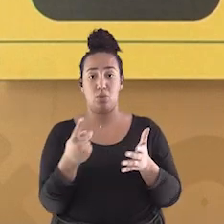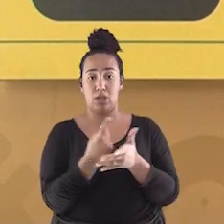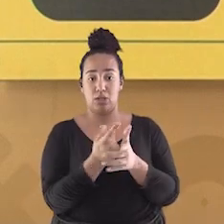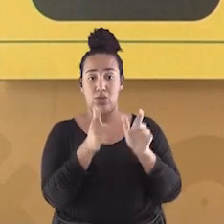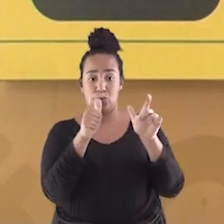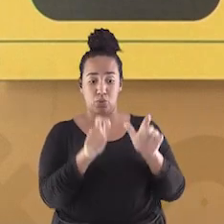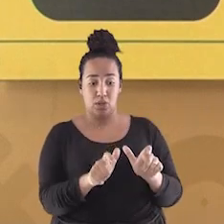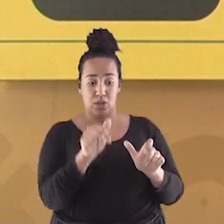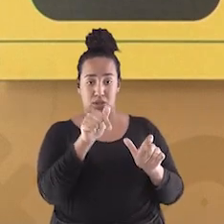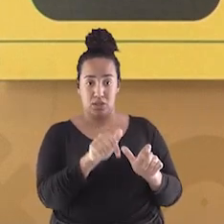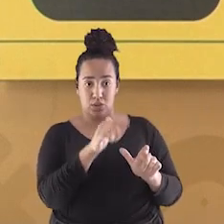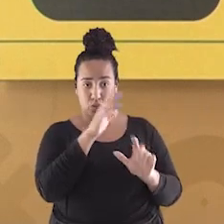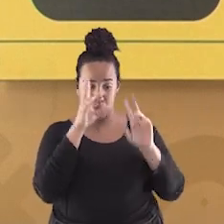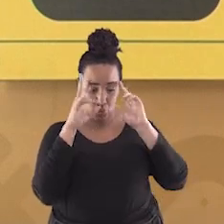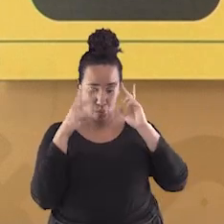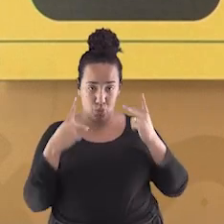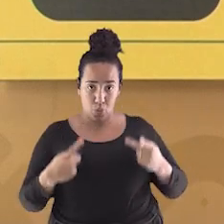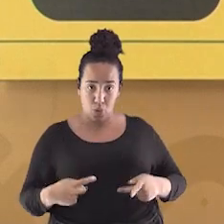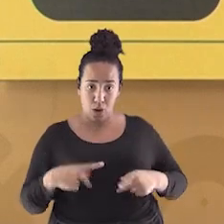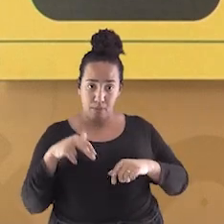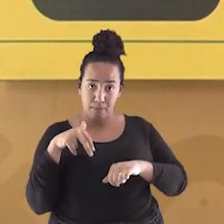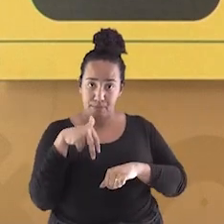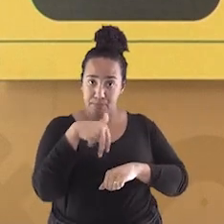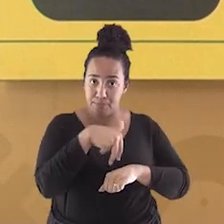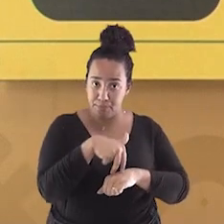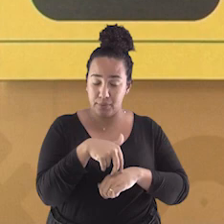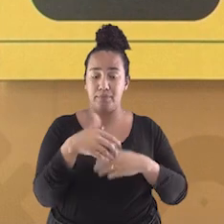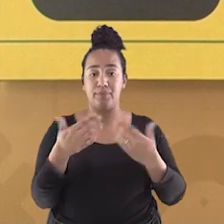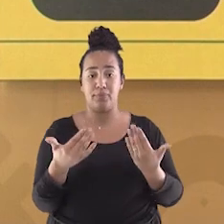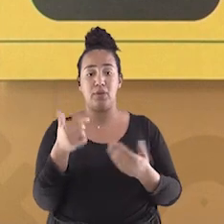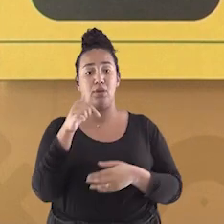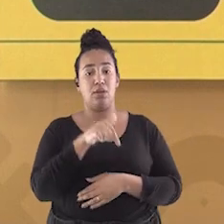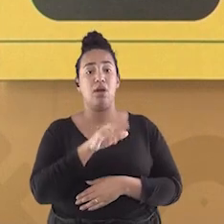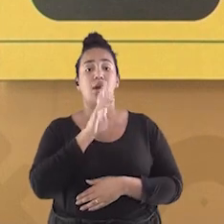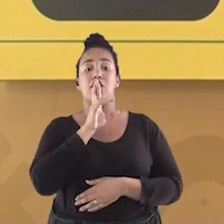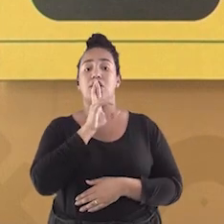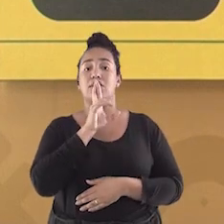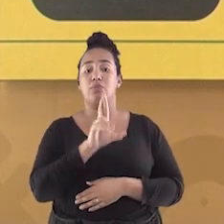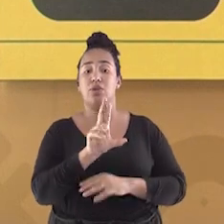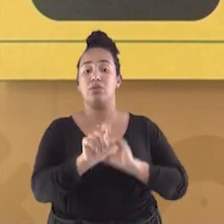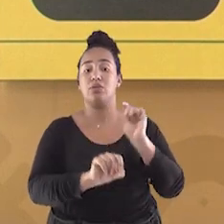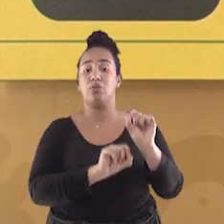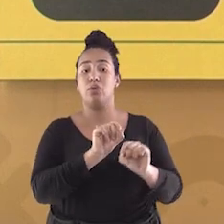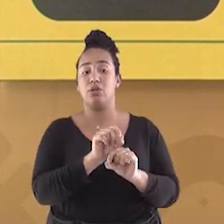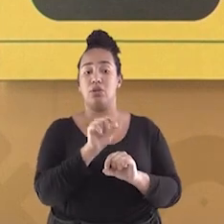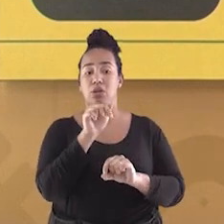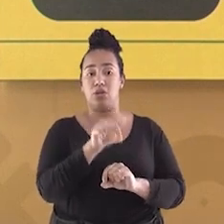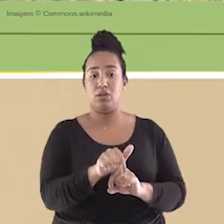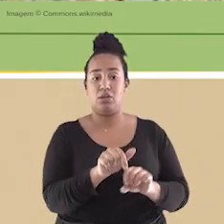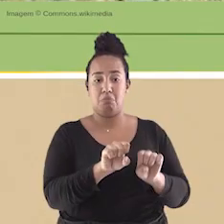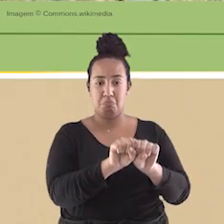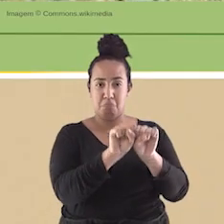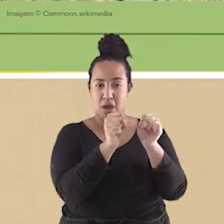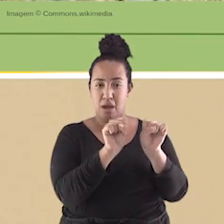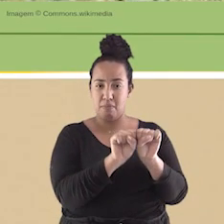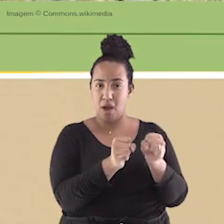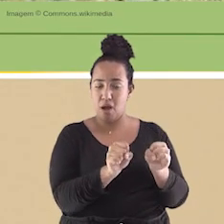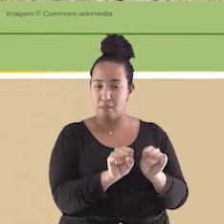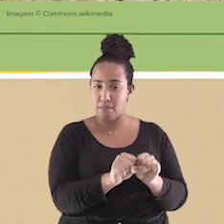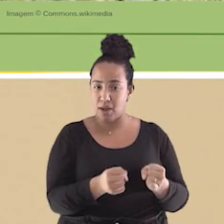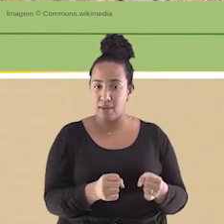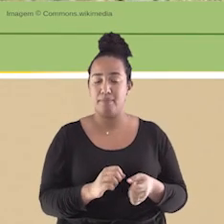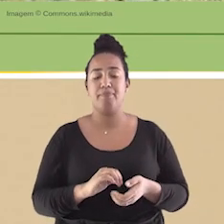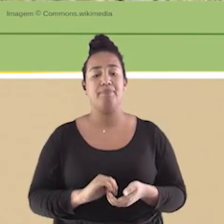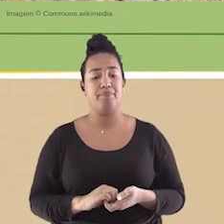tem ocupação humana, os resultados são esses que vimos, desastrosos. E no lugar